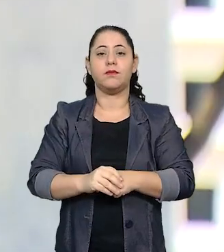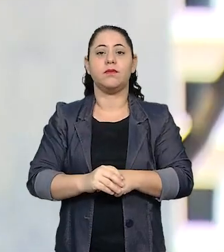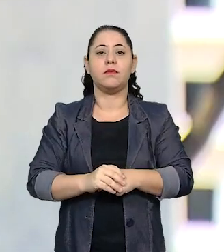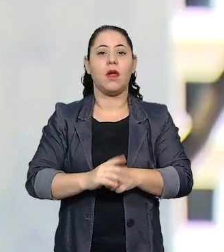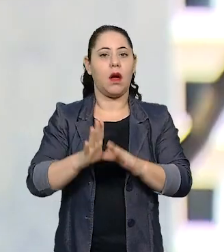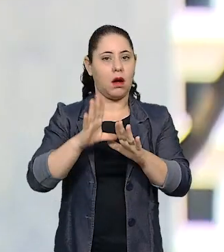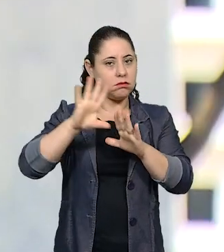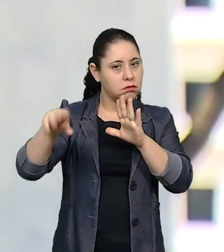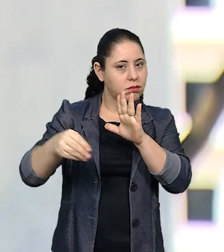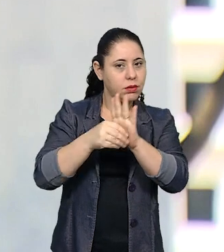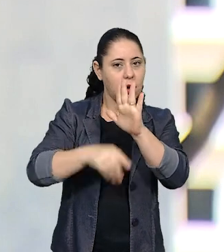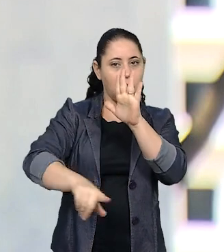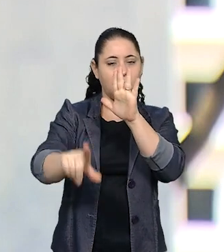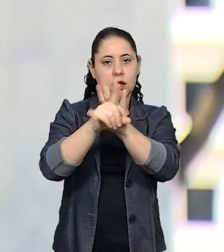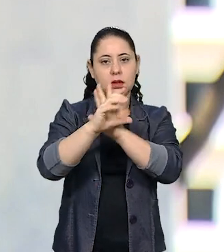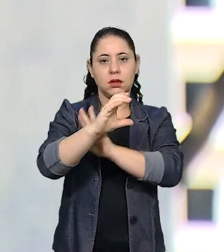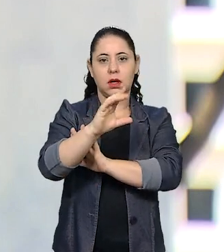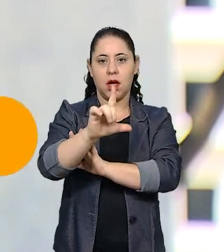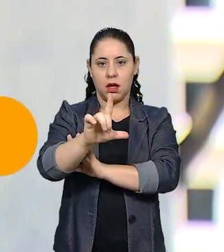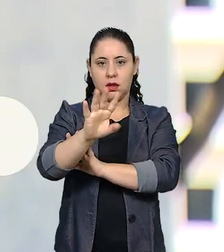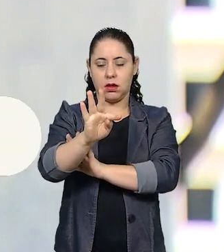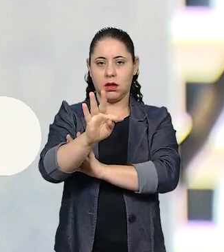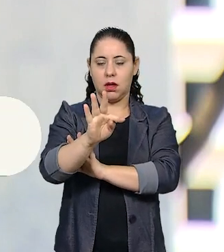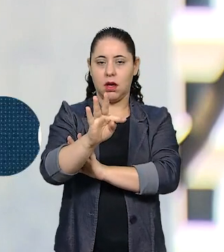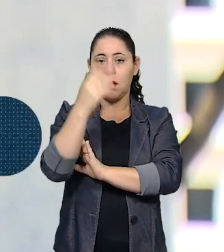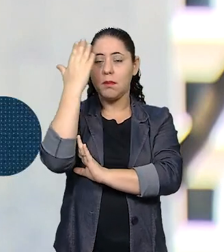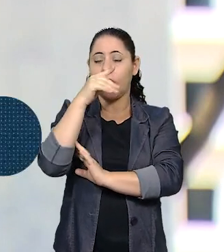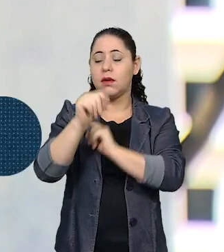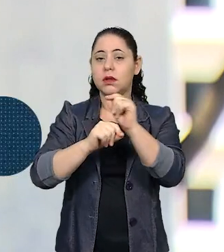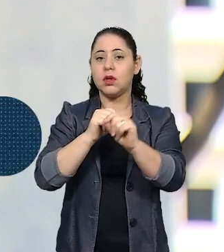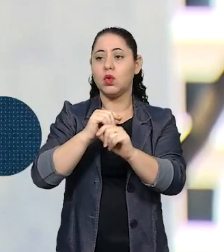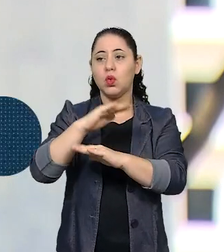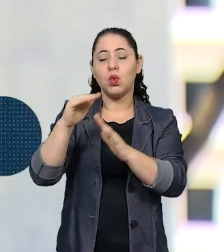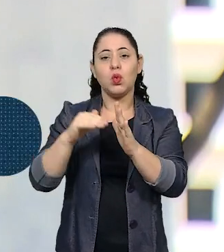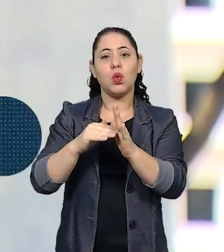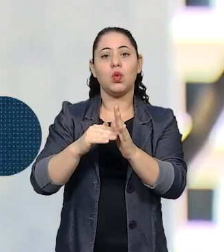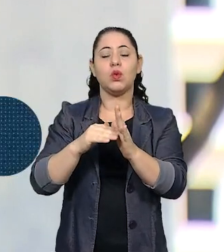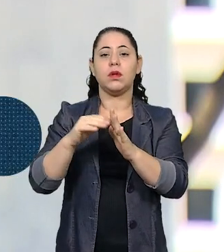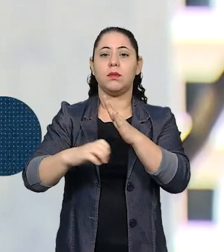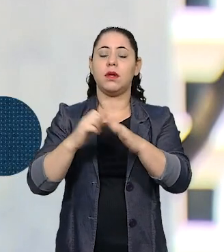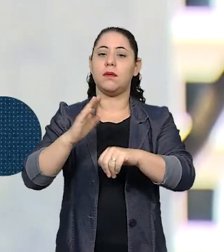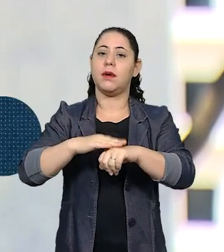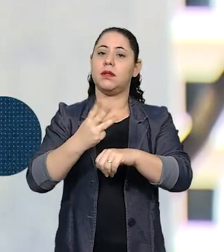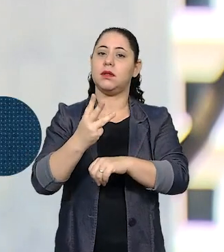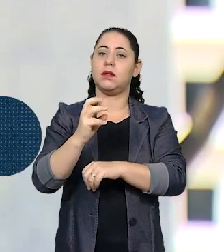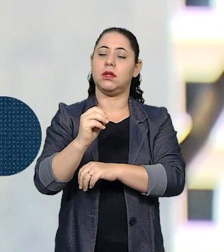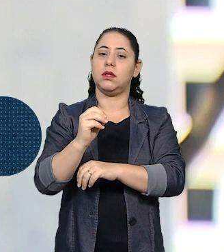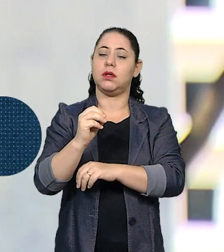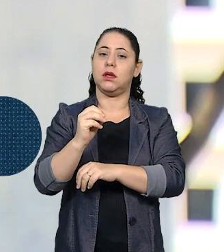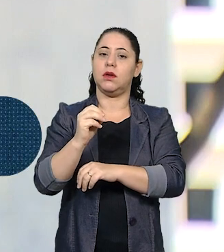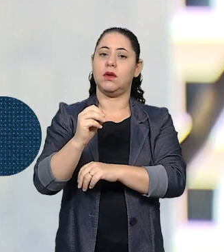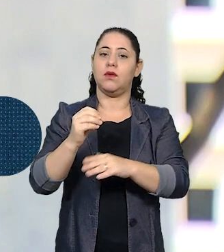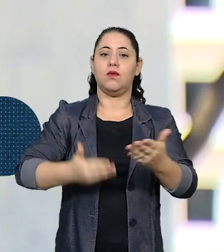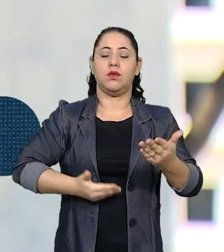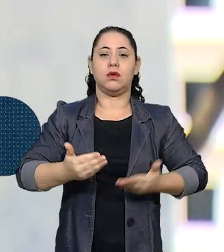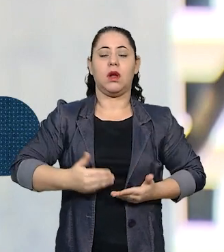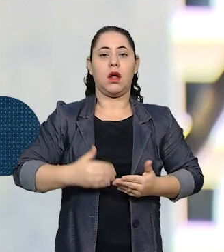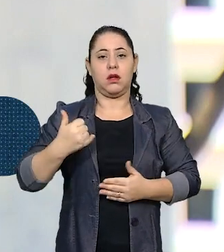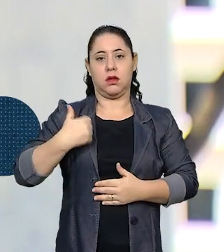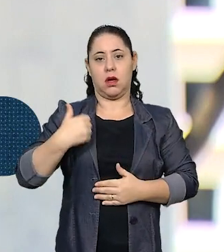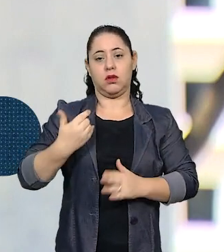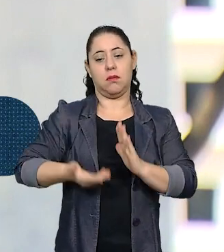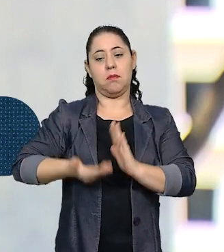particular, né, que fosse ali no nosso caminho, que facilitasse a logística da nossa família. A consolidação das leis do trabalho, a